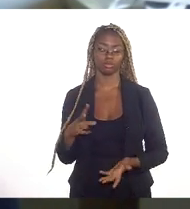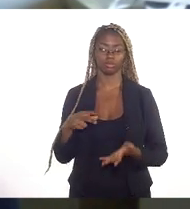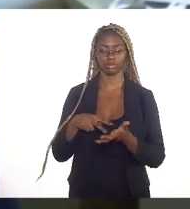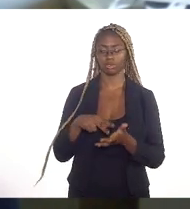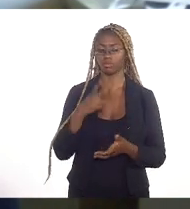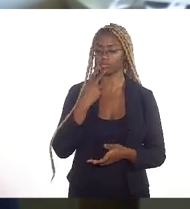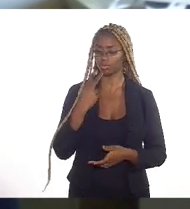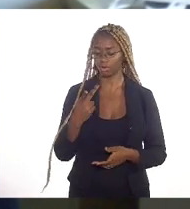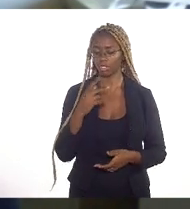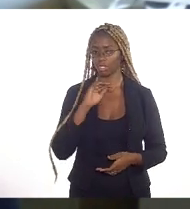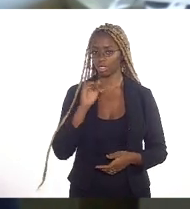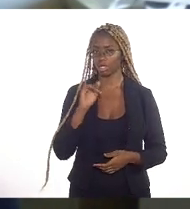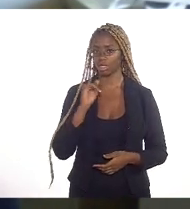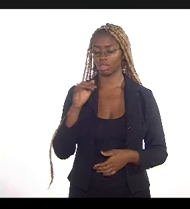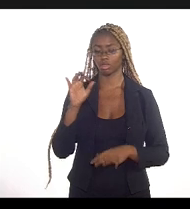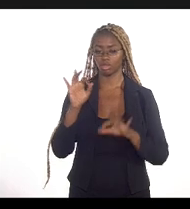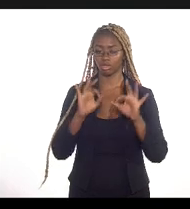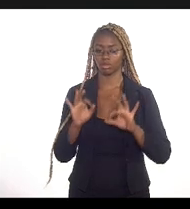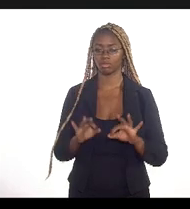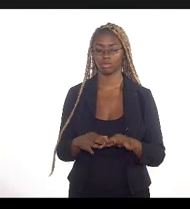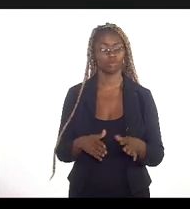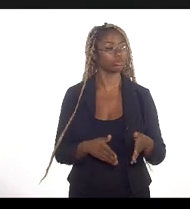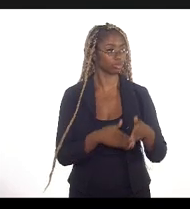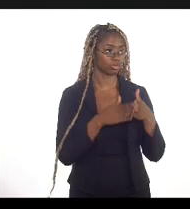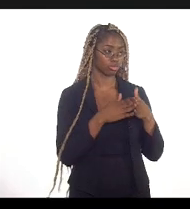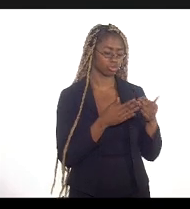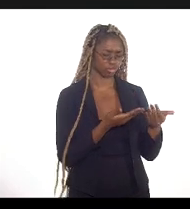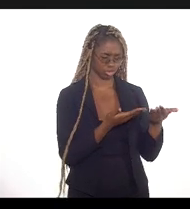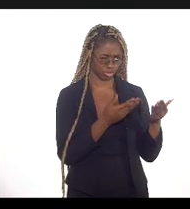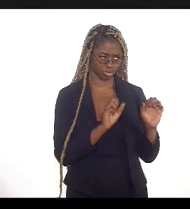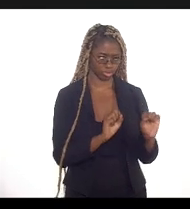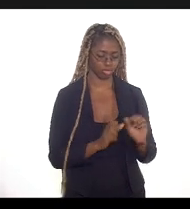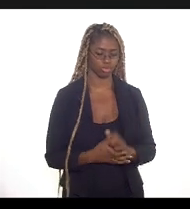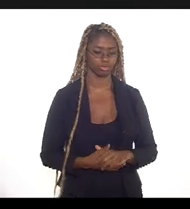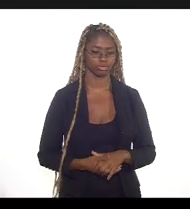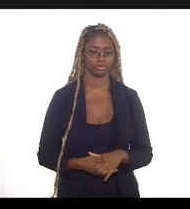relato do projeto. Pode ser, senhor presidente? Por favor.